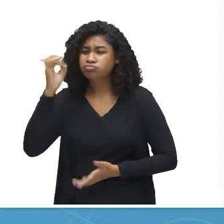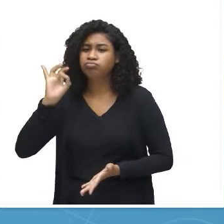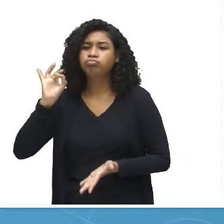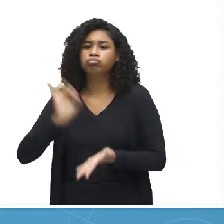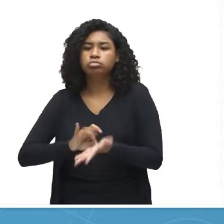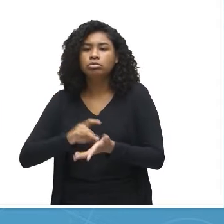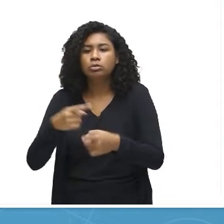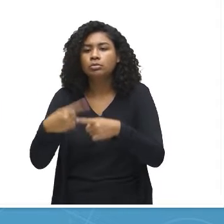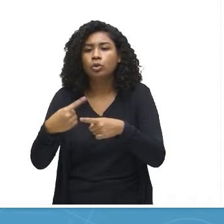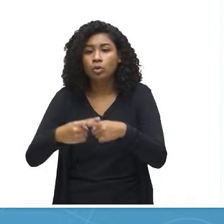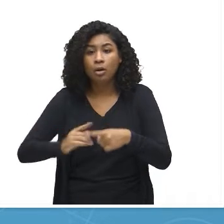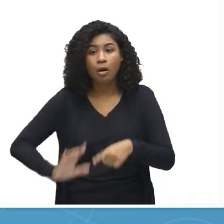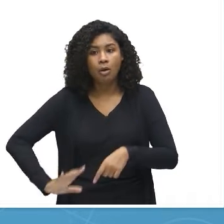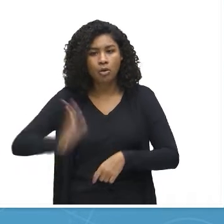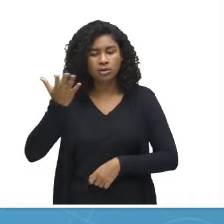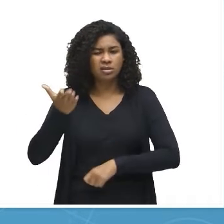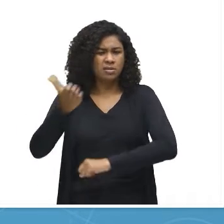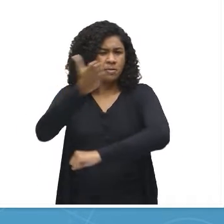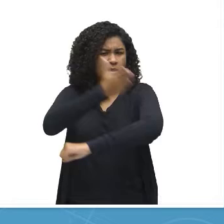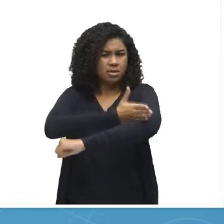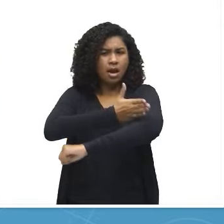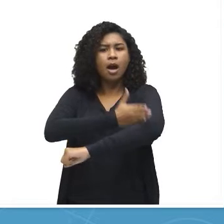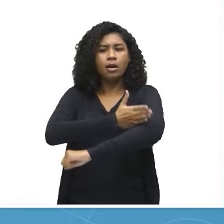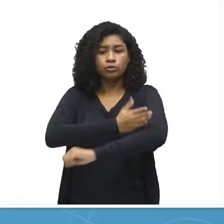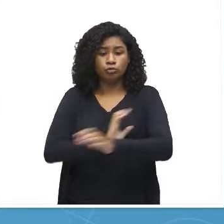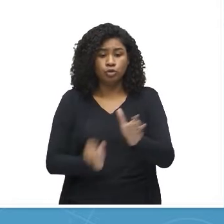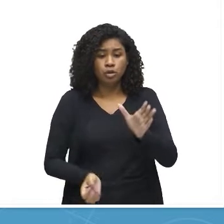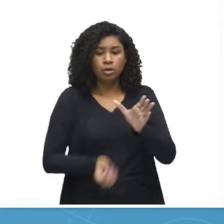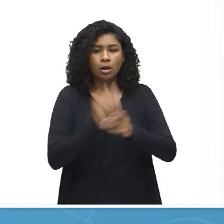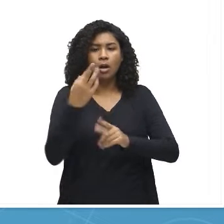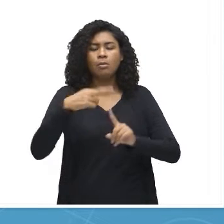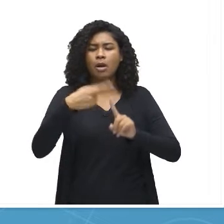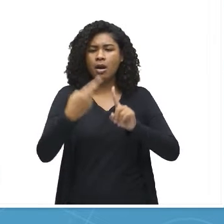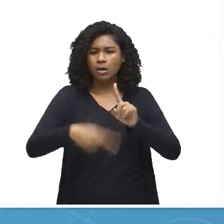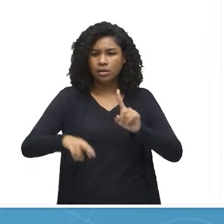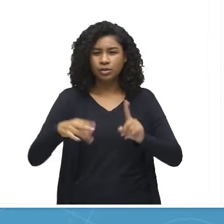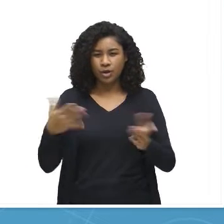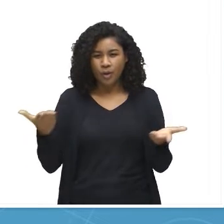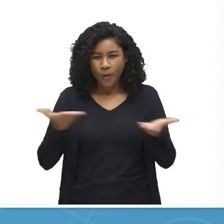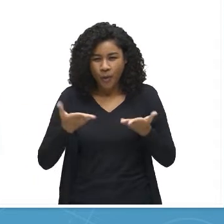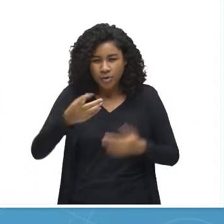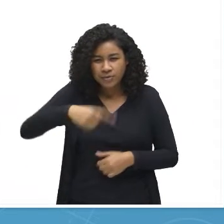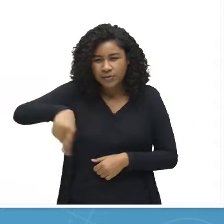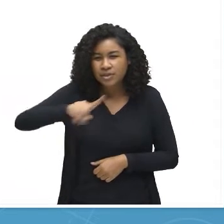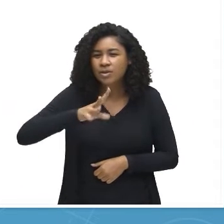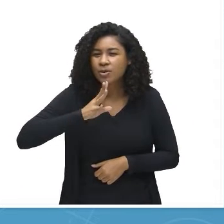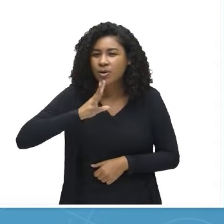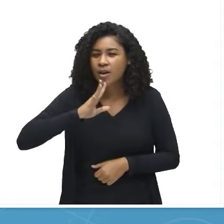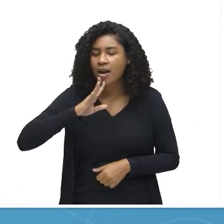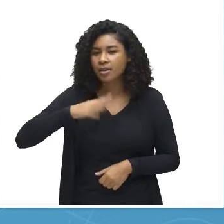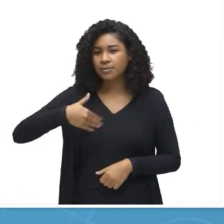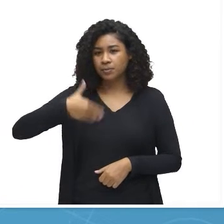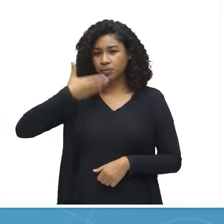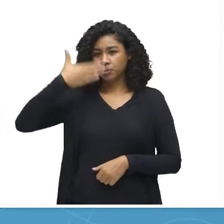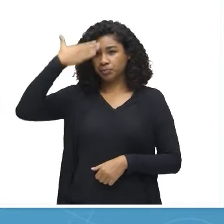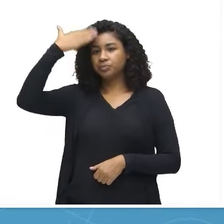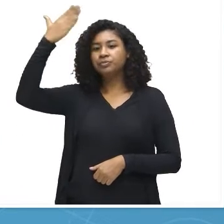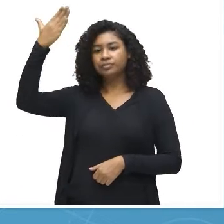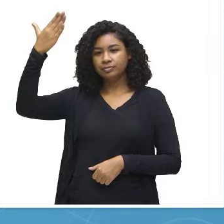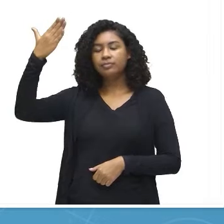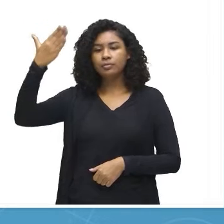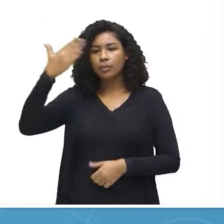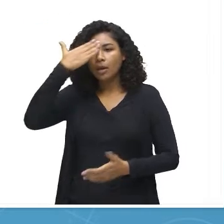surge o islamismo, né? Uma religião que a gente vê muito presente nos dias atuais, né? Os muçulmanos, aqueles